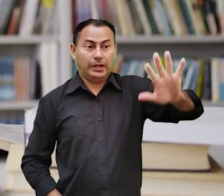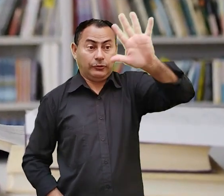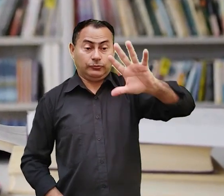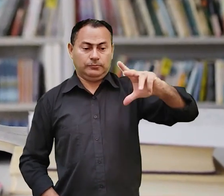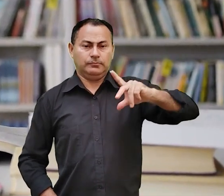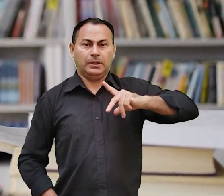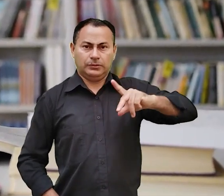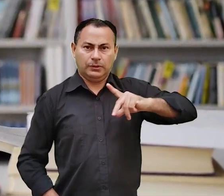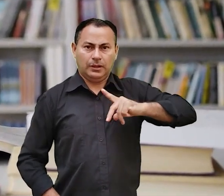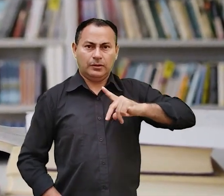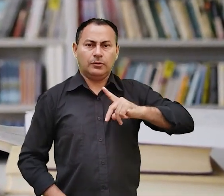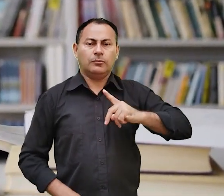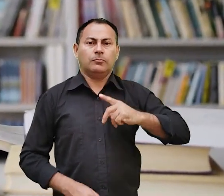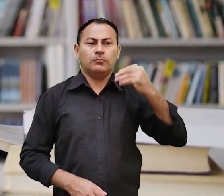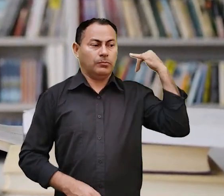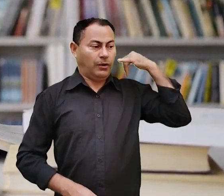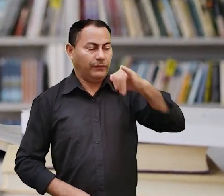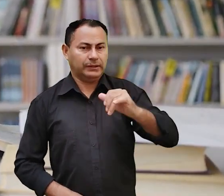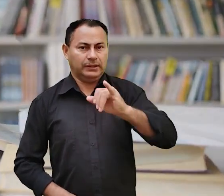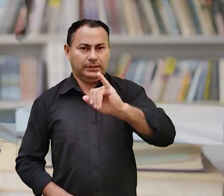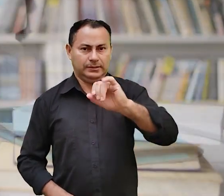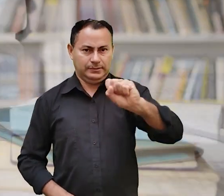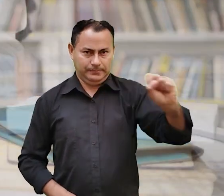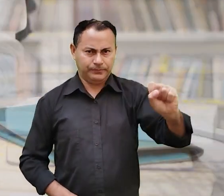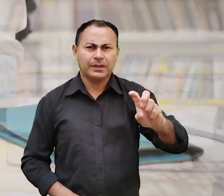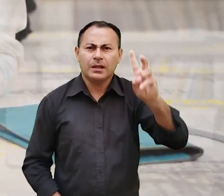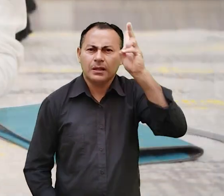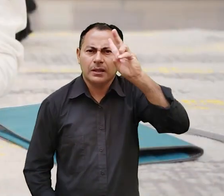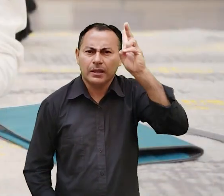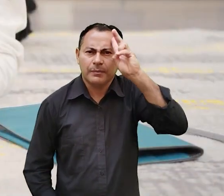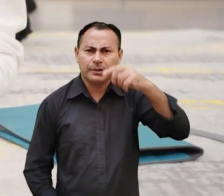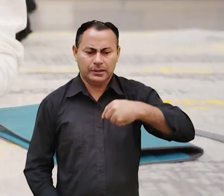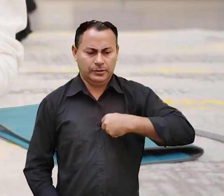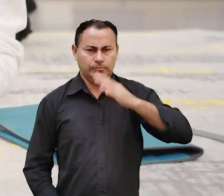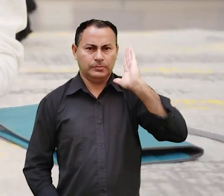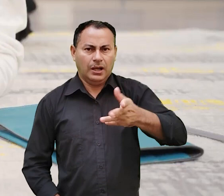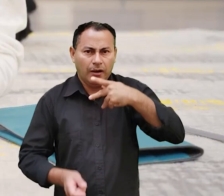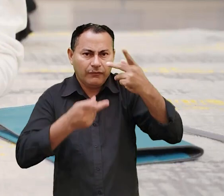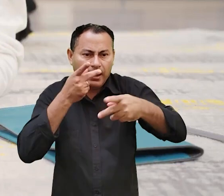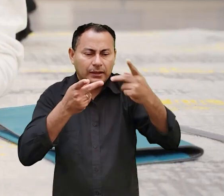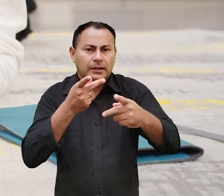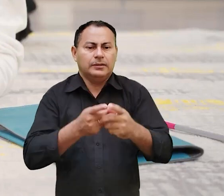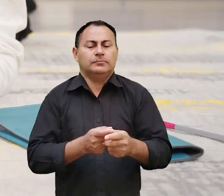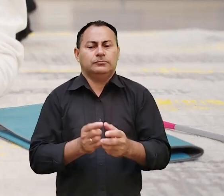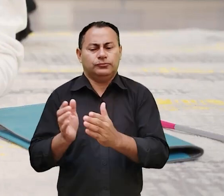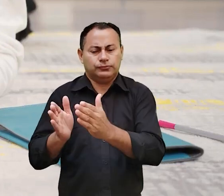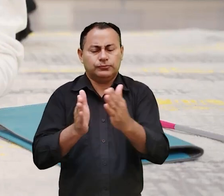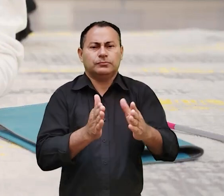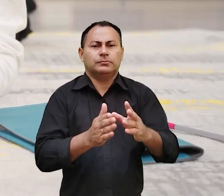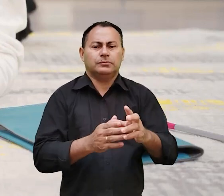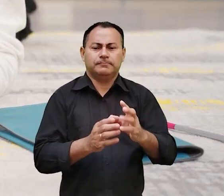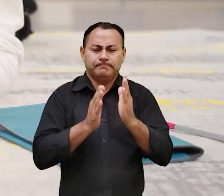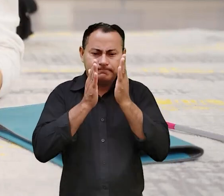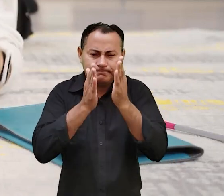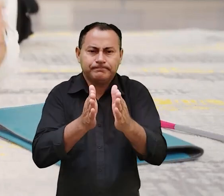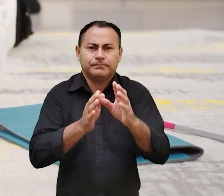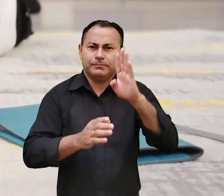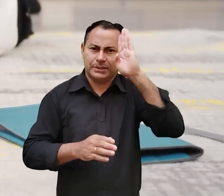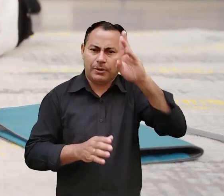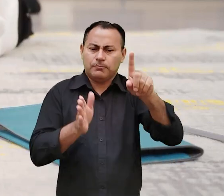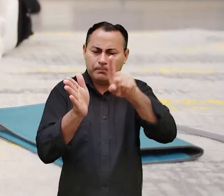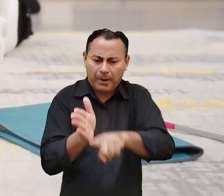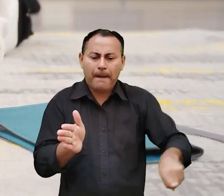e, em particular, o profeta Isaías. Você deve estar lembrando que eu já falei várias vezes que a repetição é a essência do